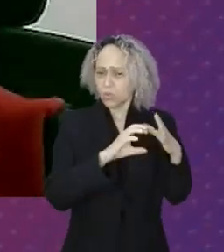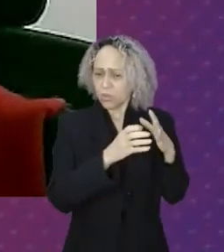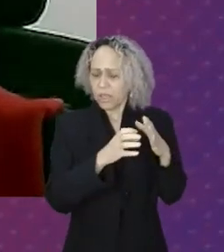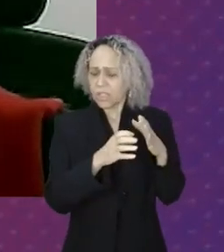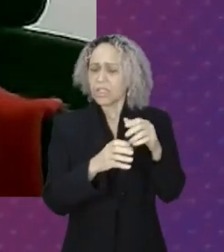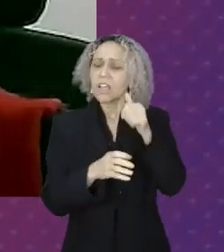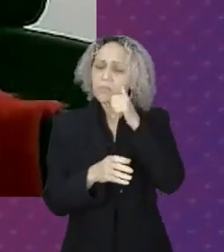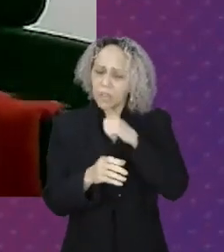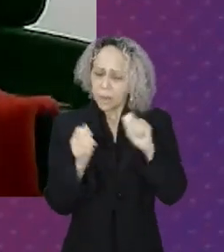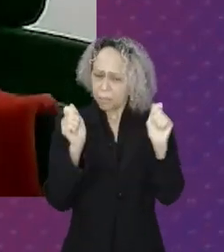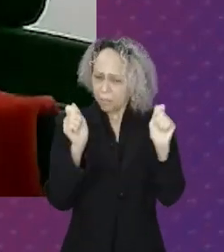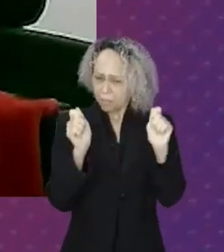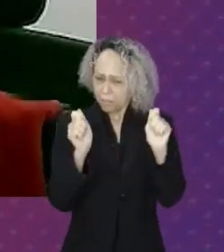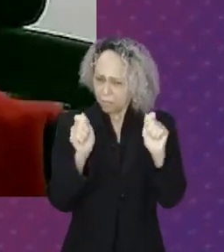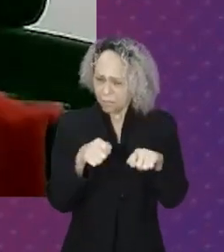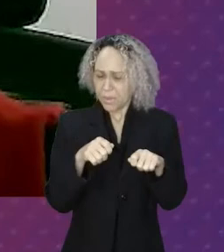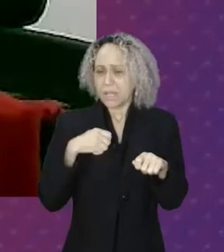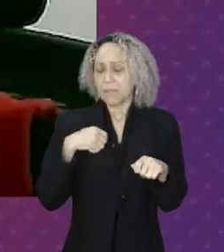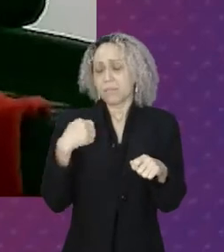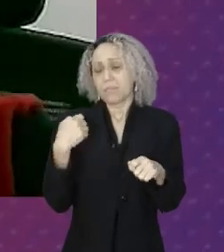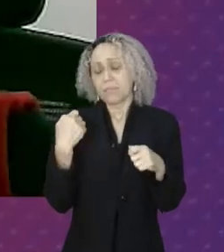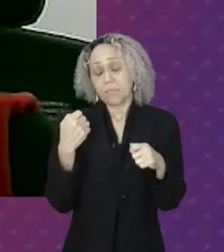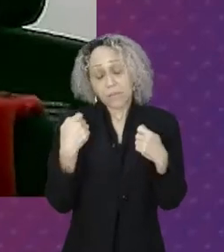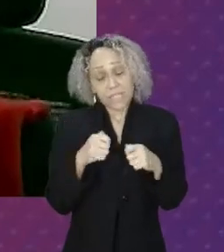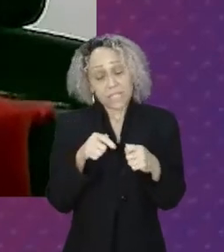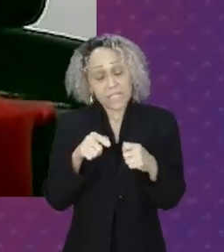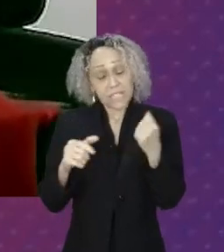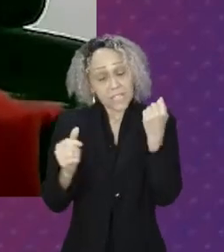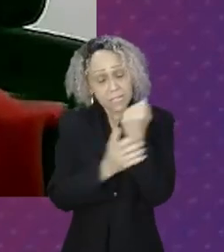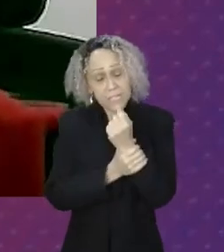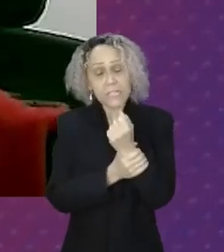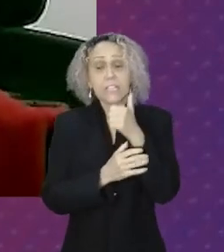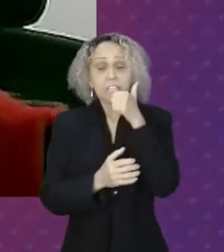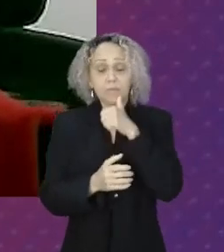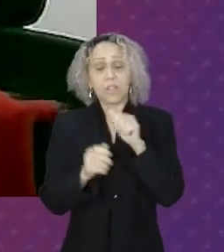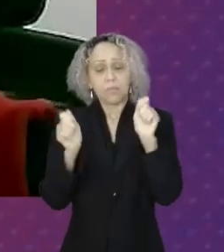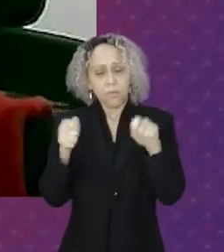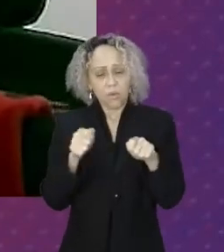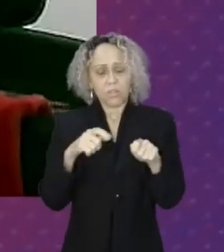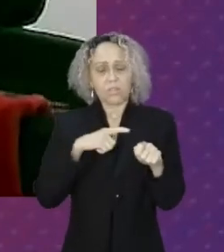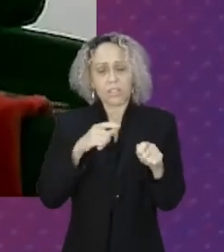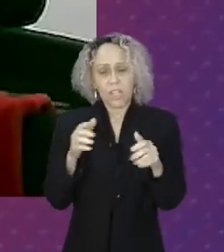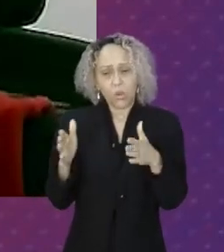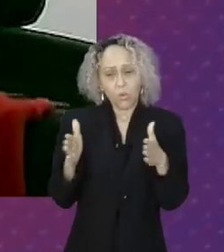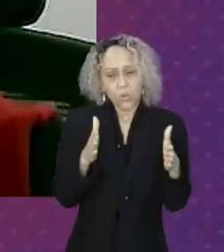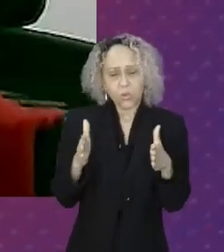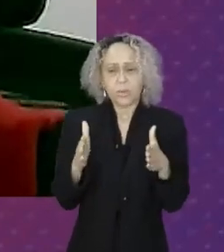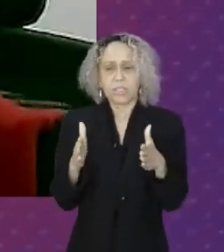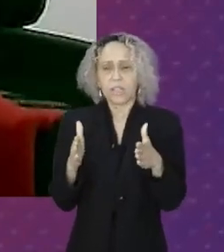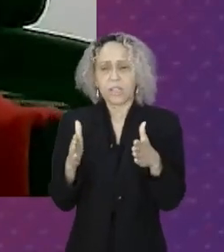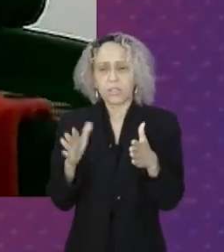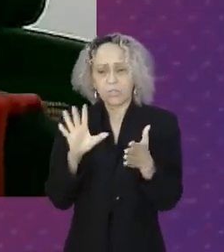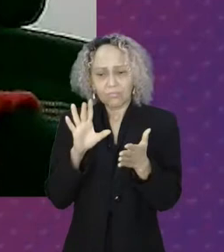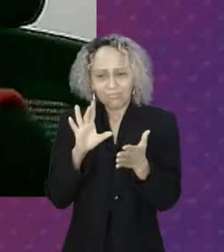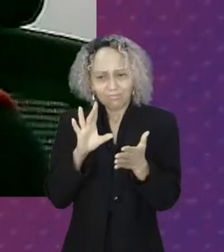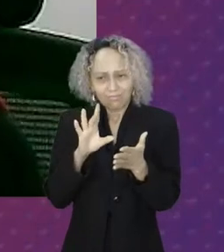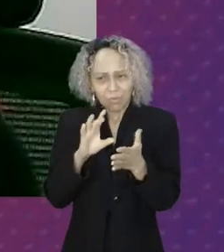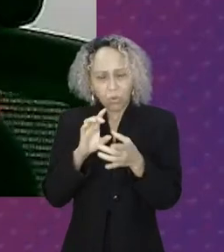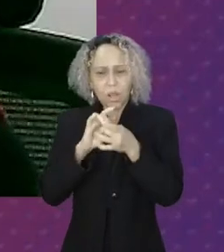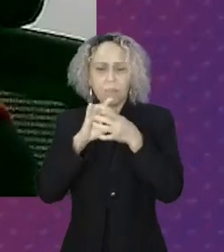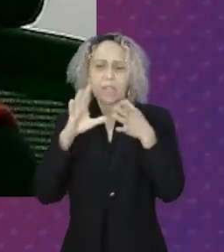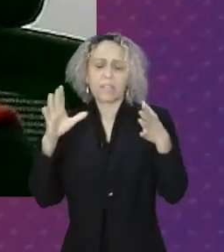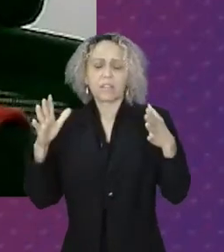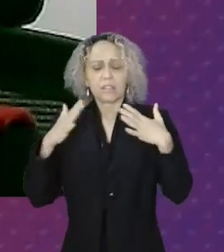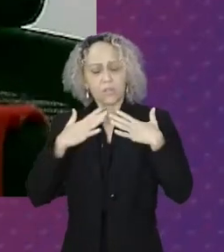seus mandatos com liberdade e com tranquilidade, o que também, muitas vezes, pode